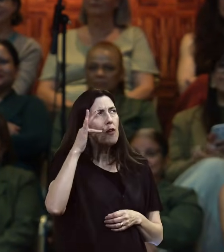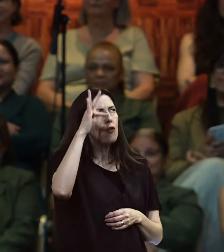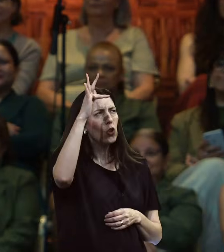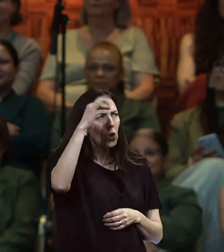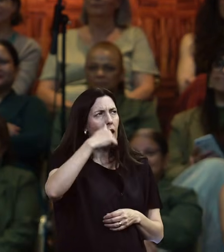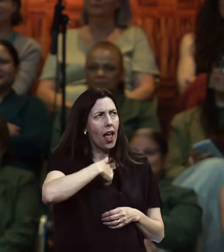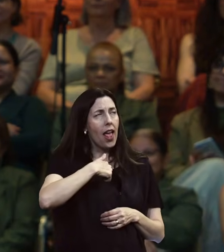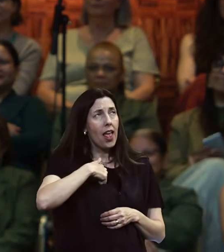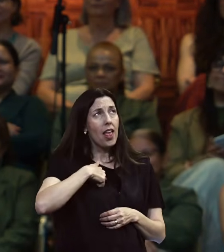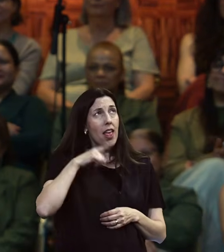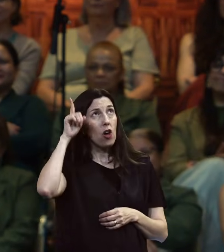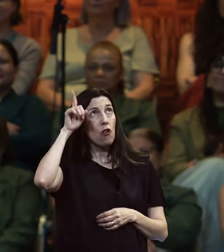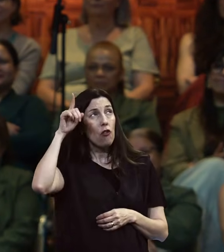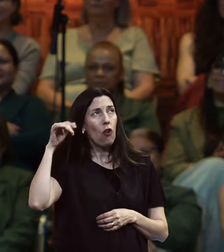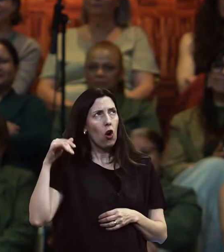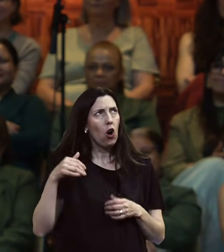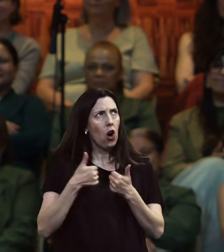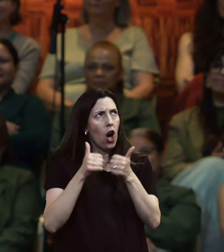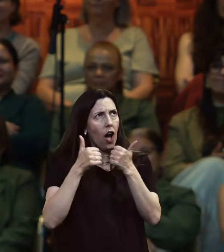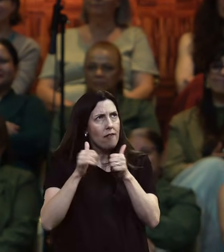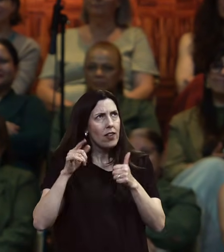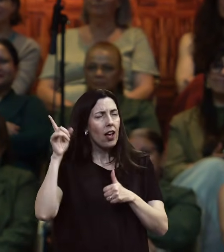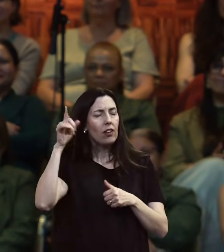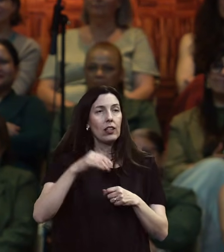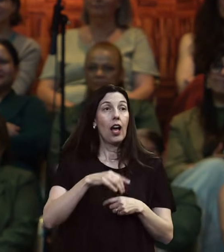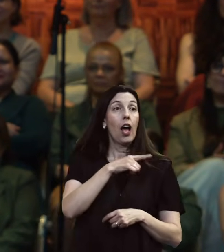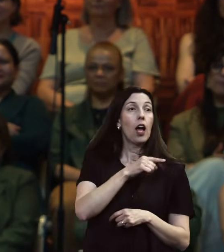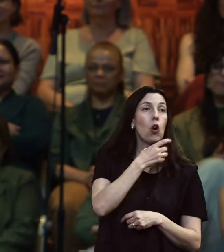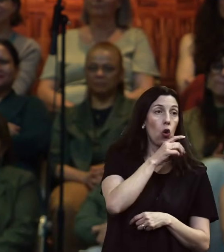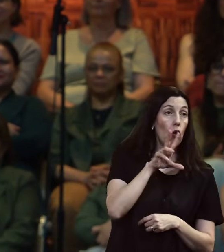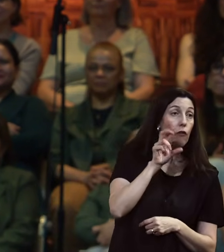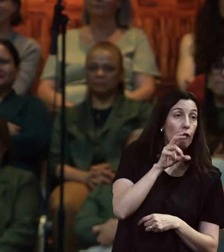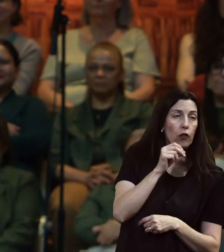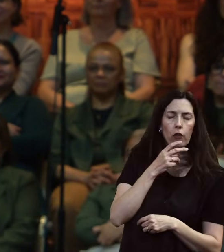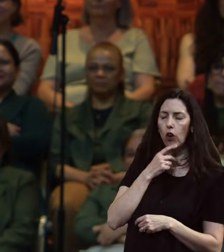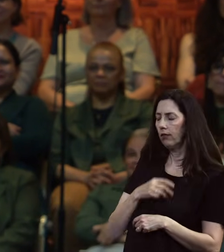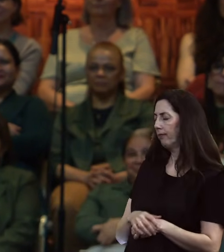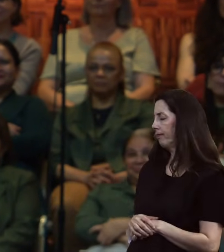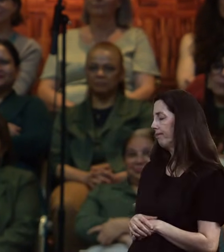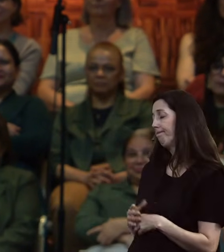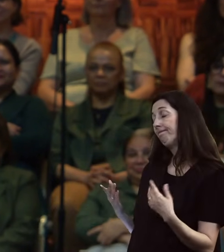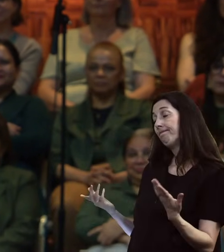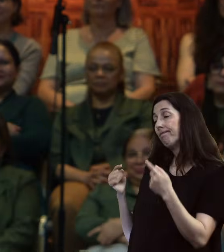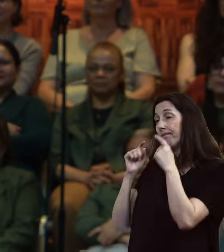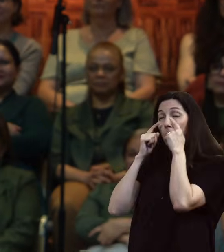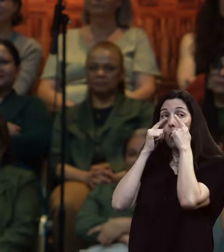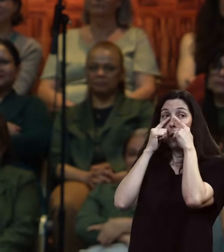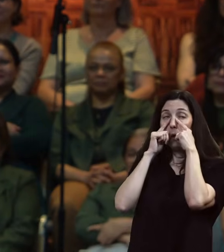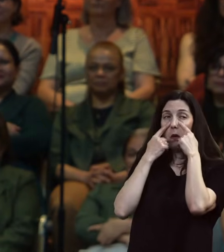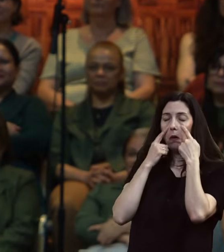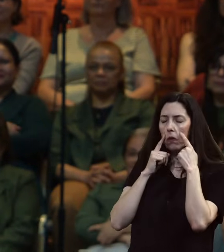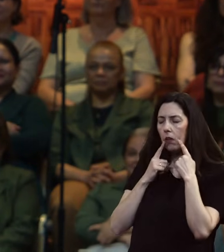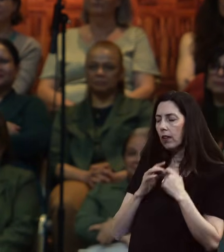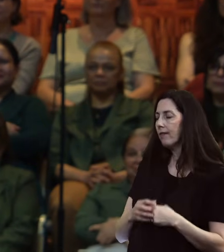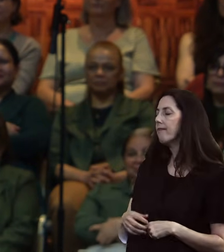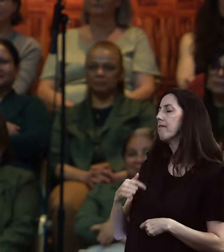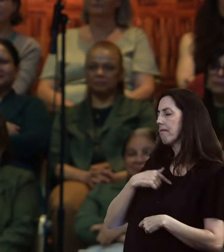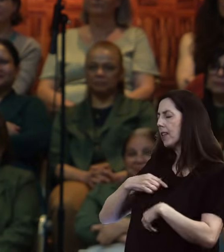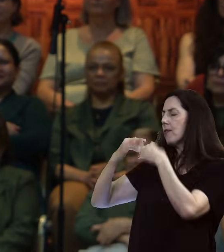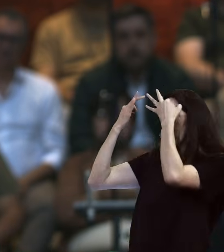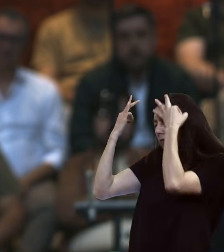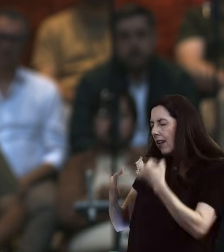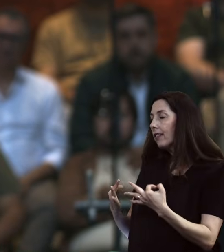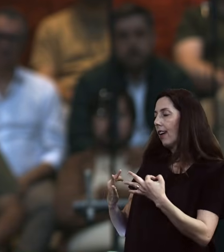que voa? Meu avô, com os olhos marejados, olhou para mim e falou assim, eu tenho certeza que um